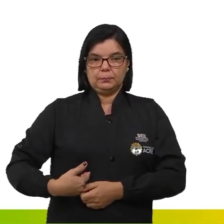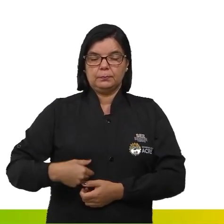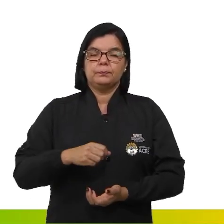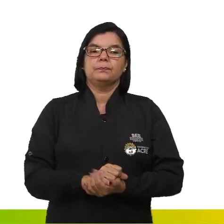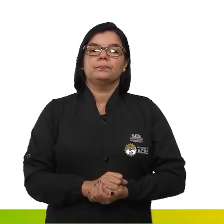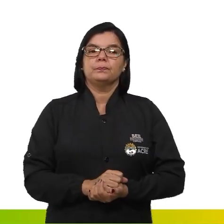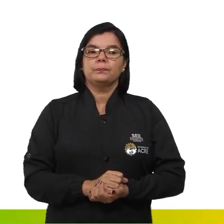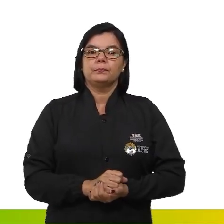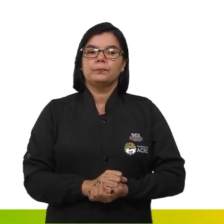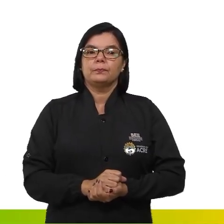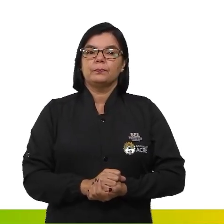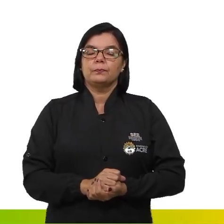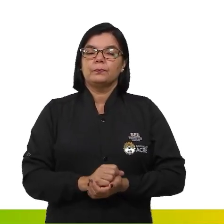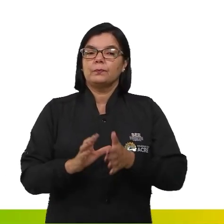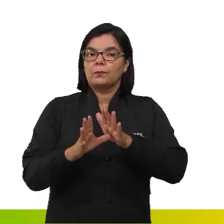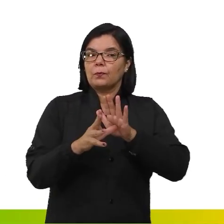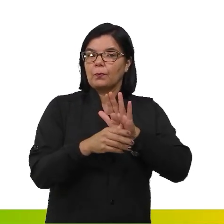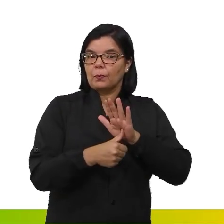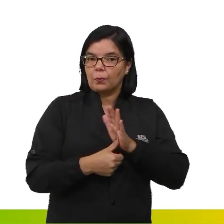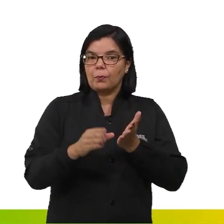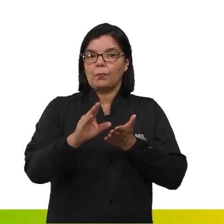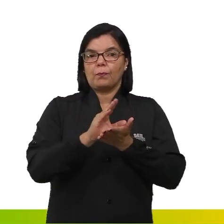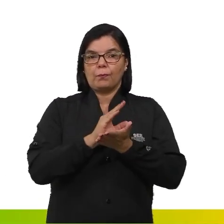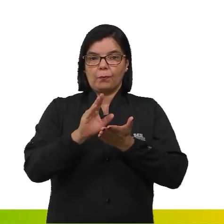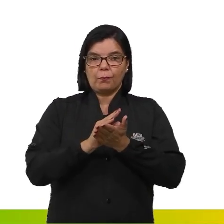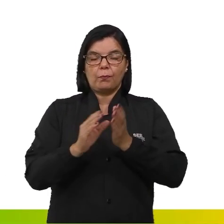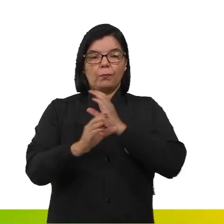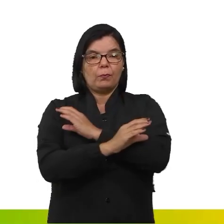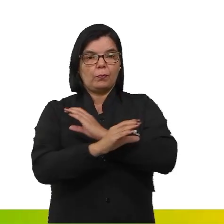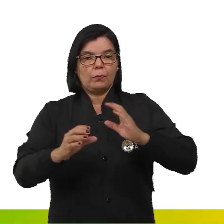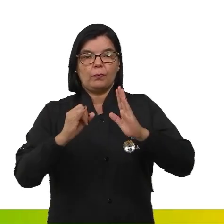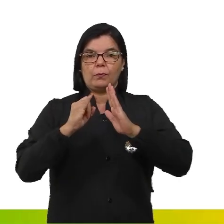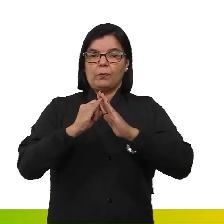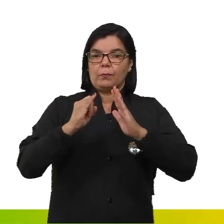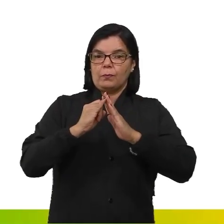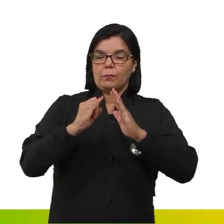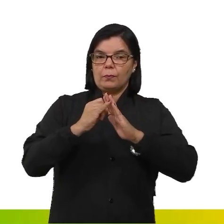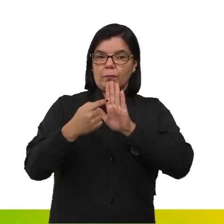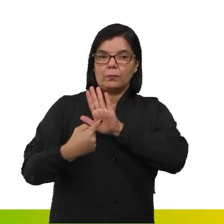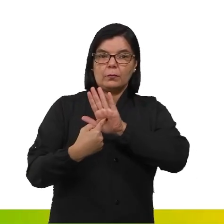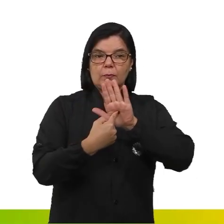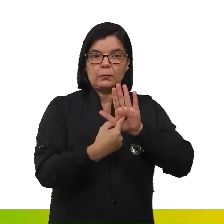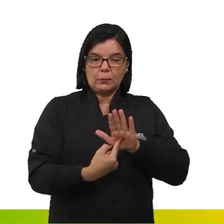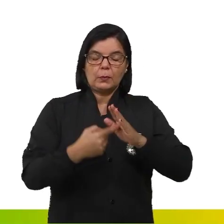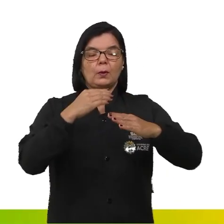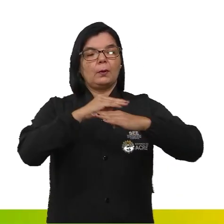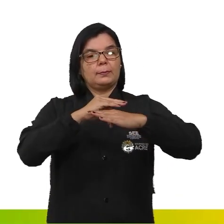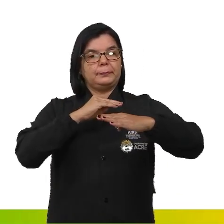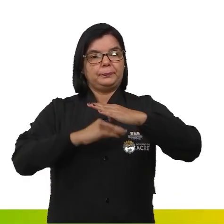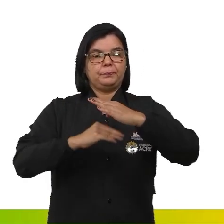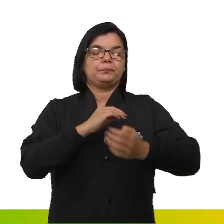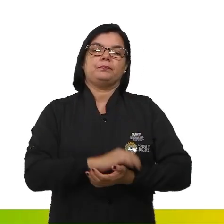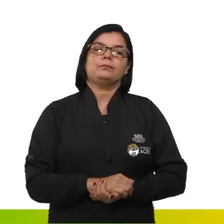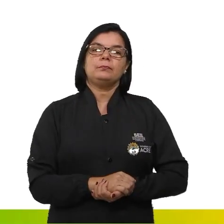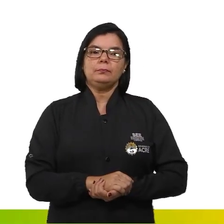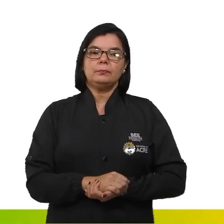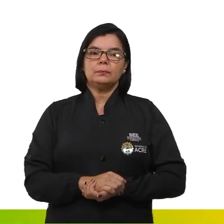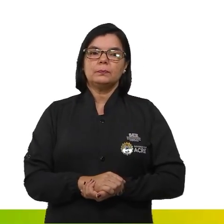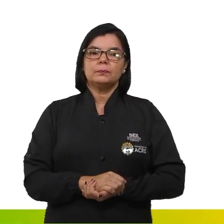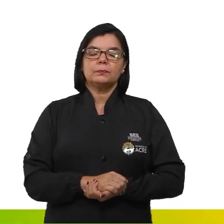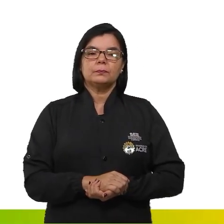pública. Desvia recursos, minando a confiança nas instituições e perpetuando